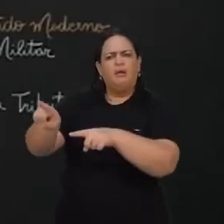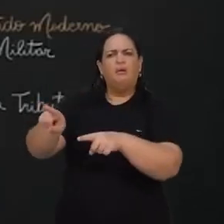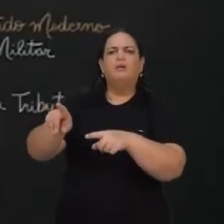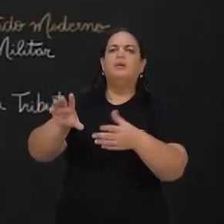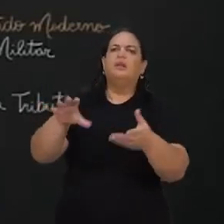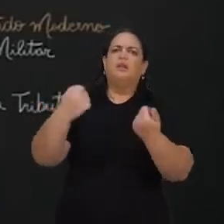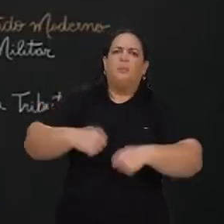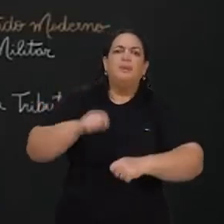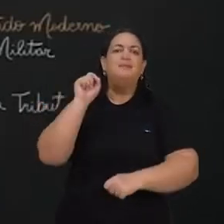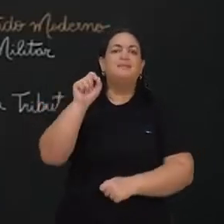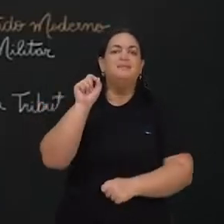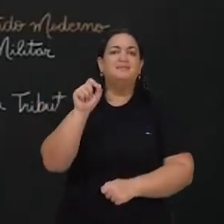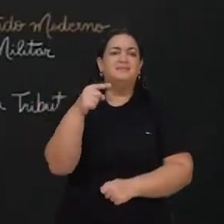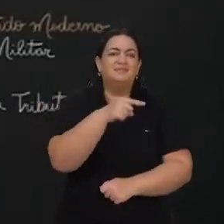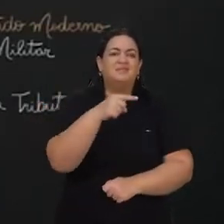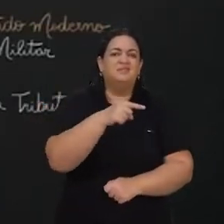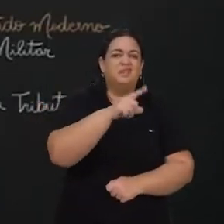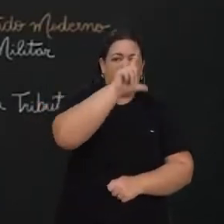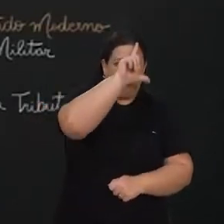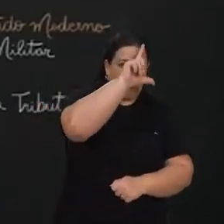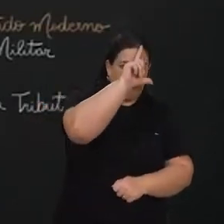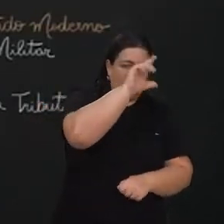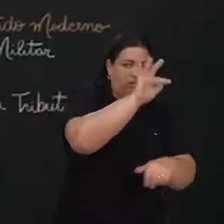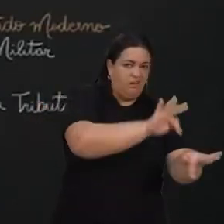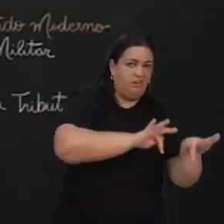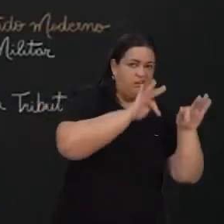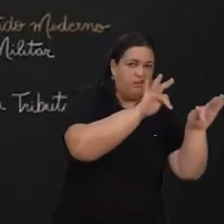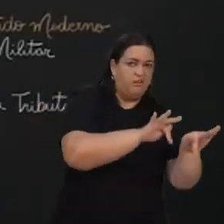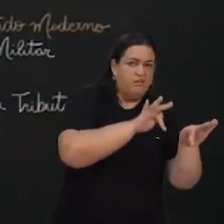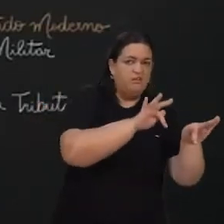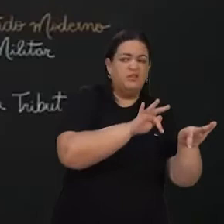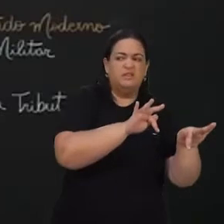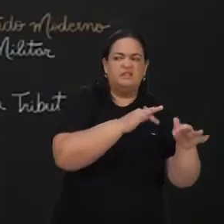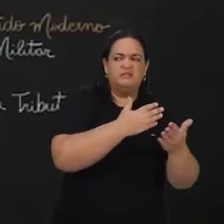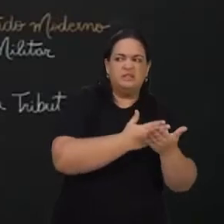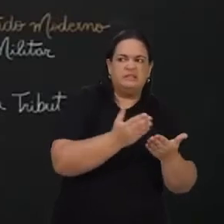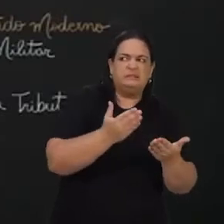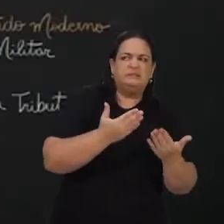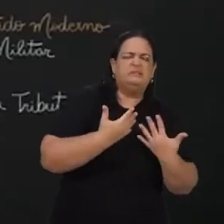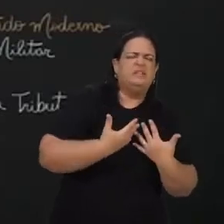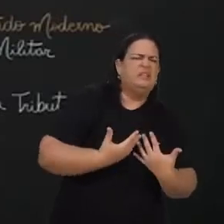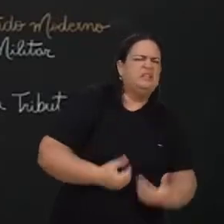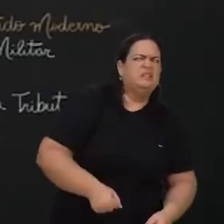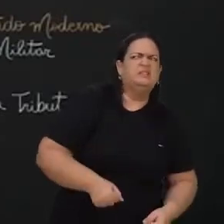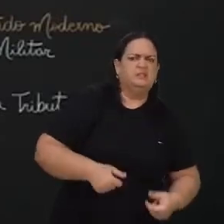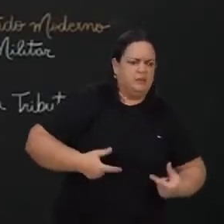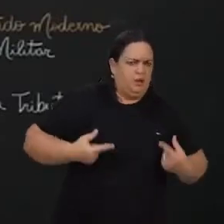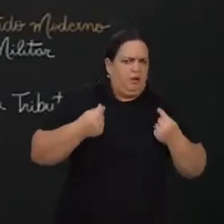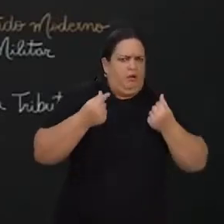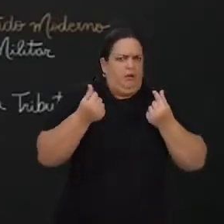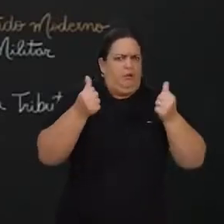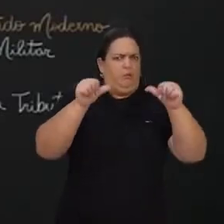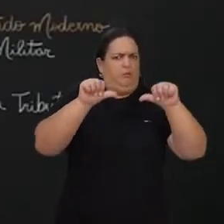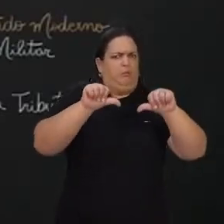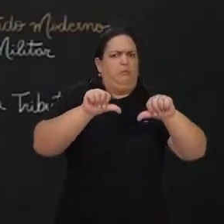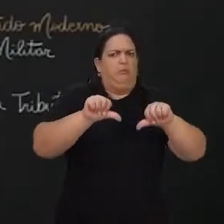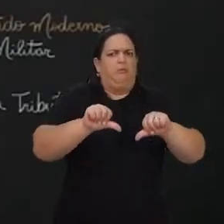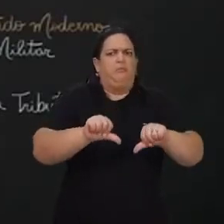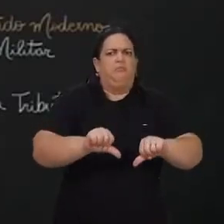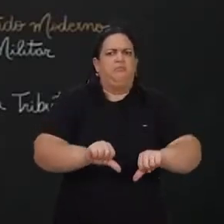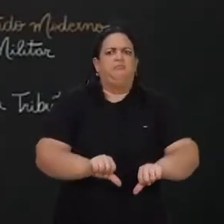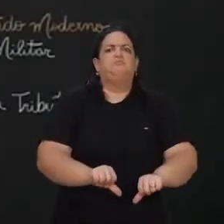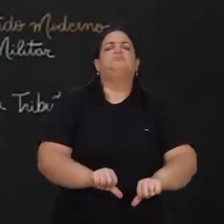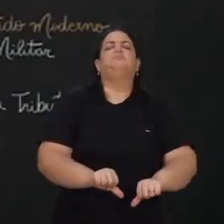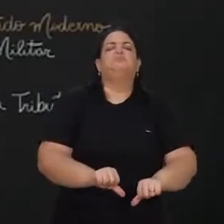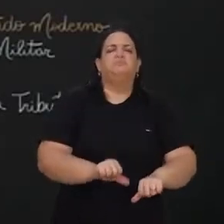para o senhor feudal. Isso ajuda a entender como é que os senhores feudais foram enfraquecendo seu poder,